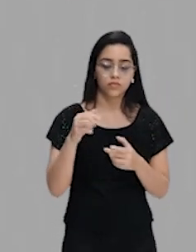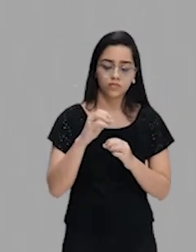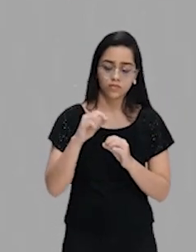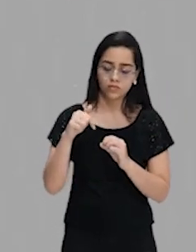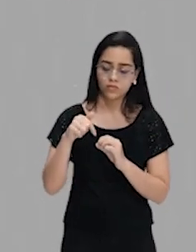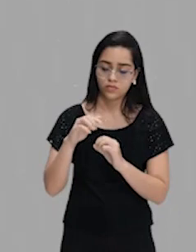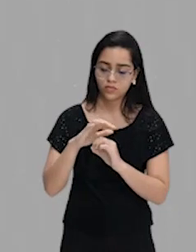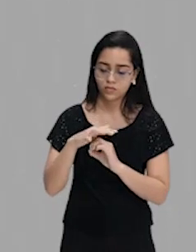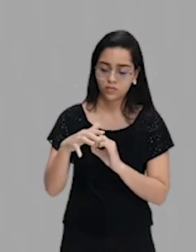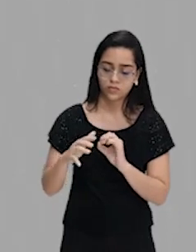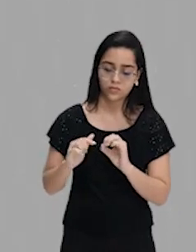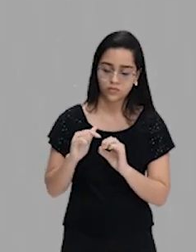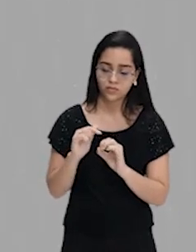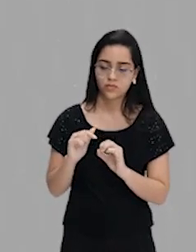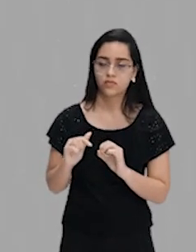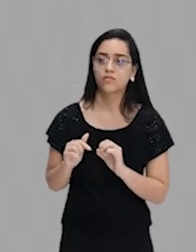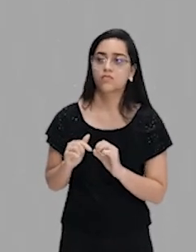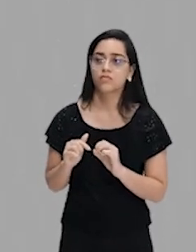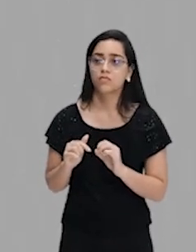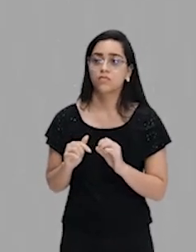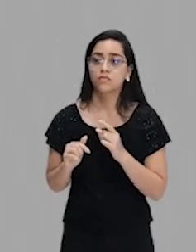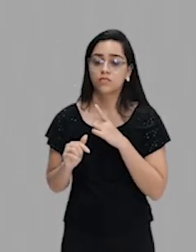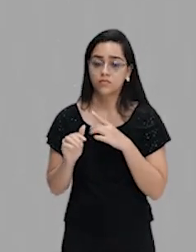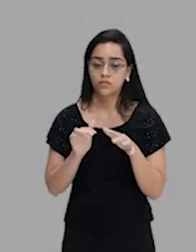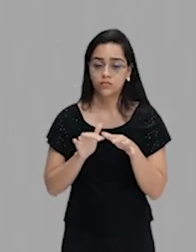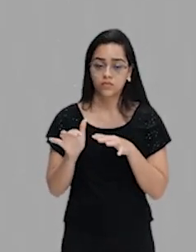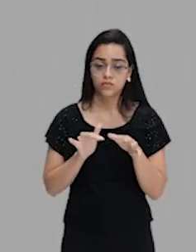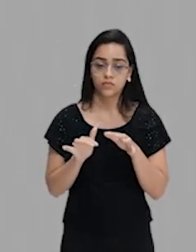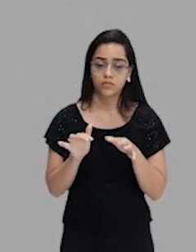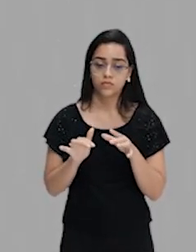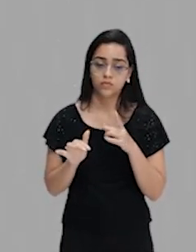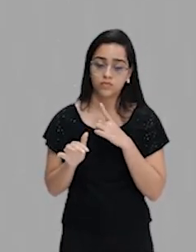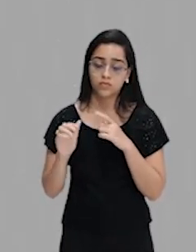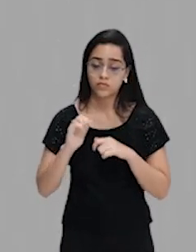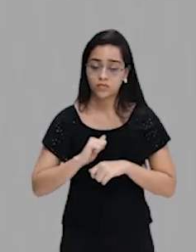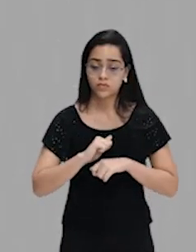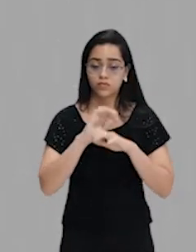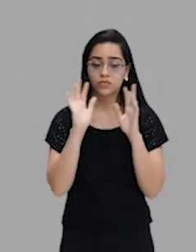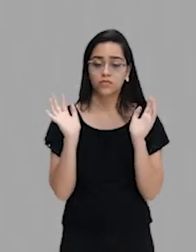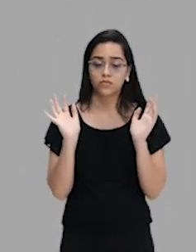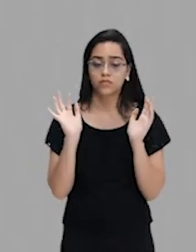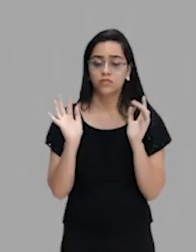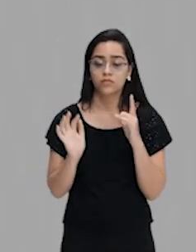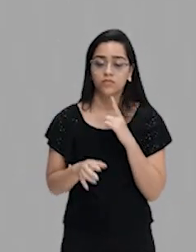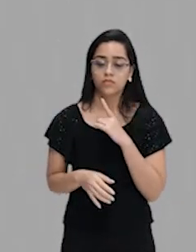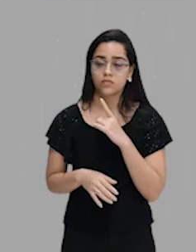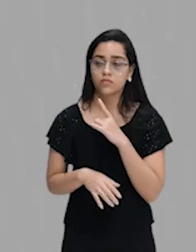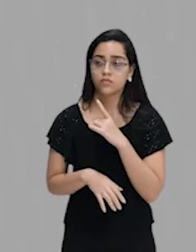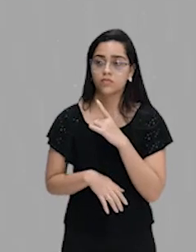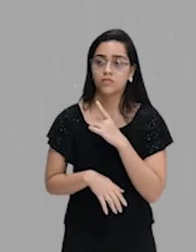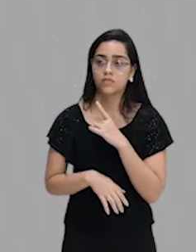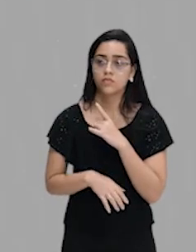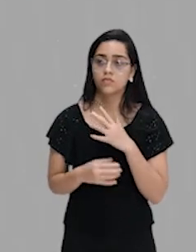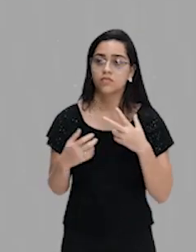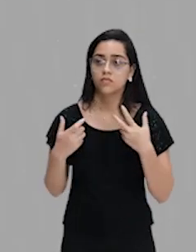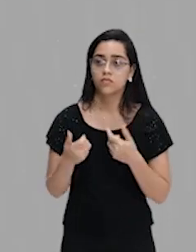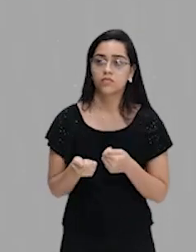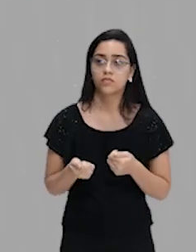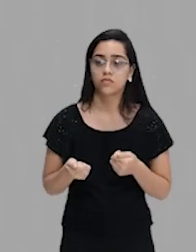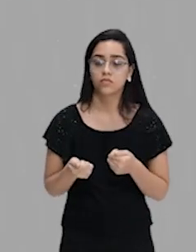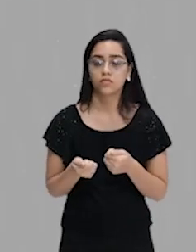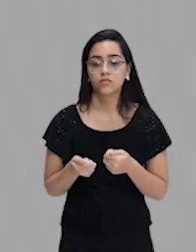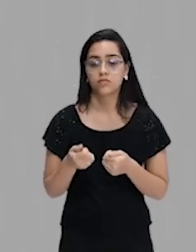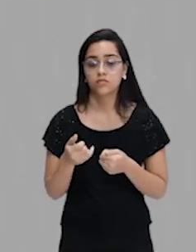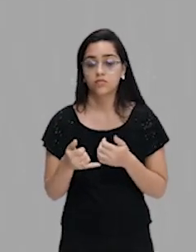esférica, certo? Então esse movimento de rotação ficou muito claro quanto a, né, nesse caso